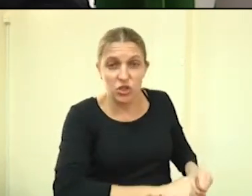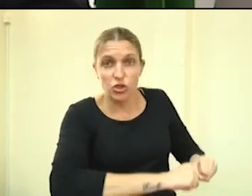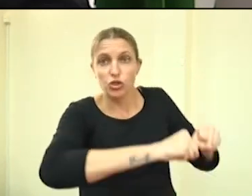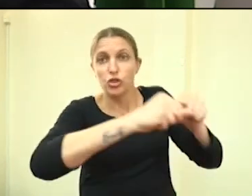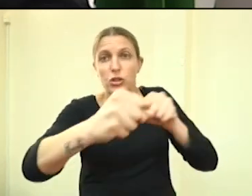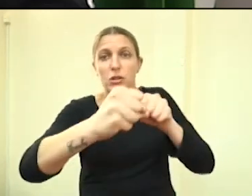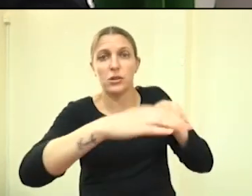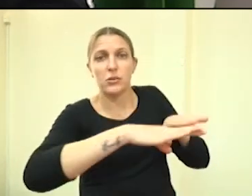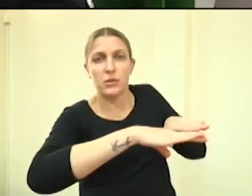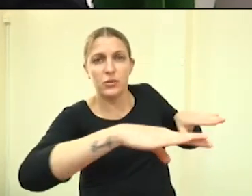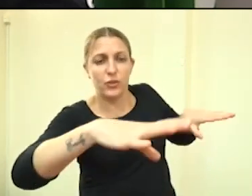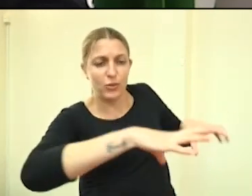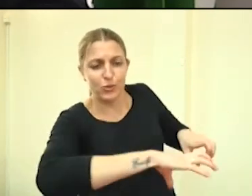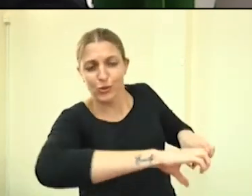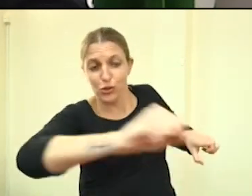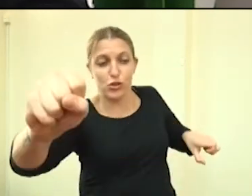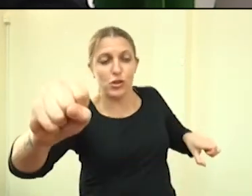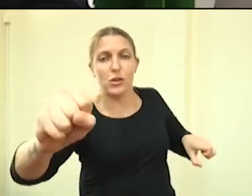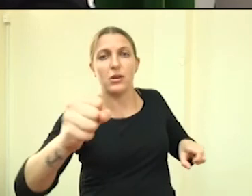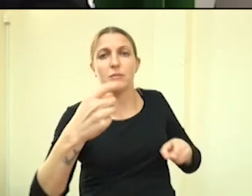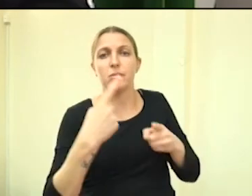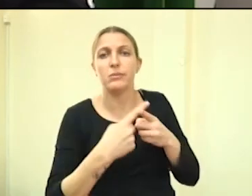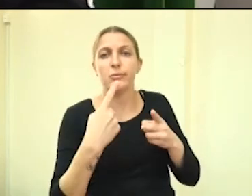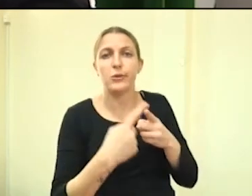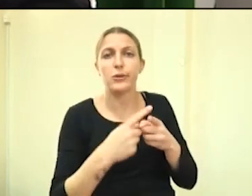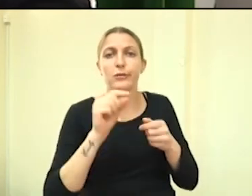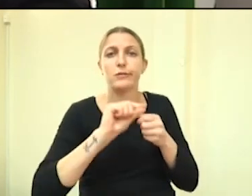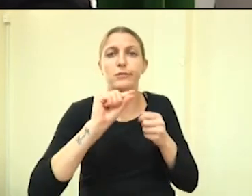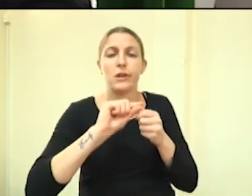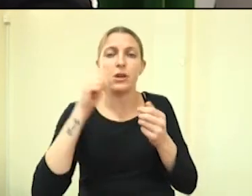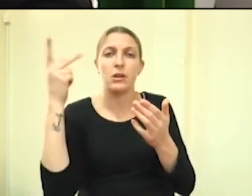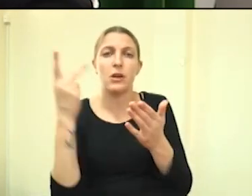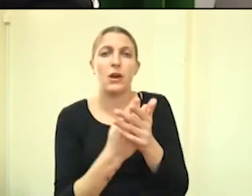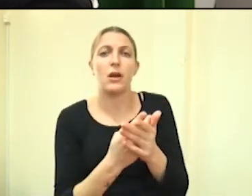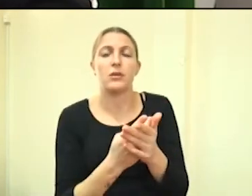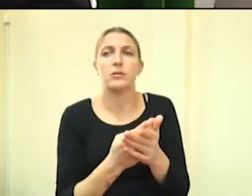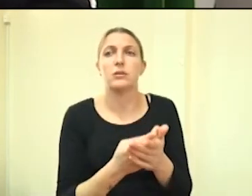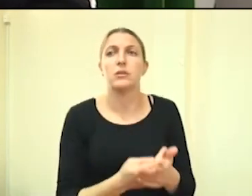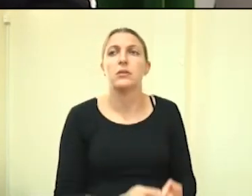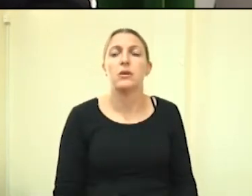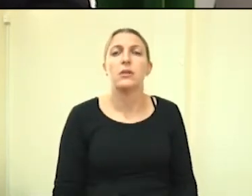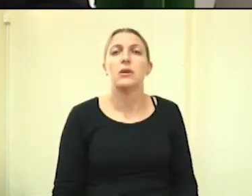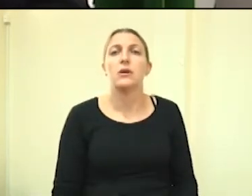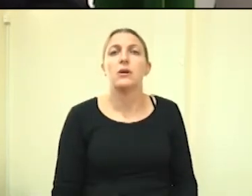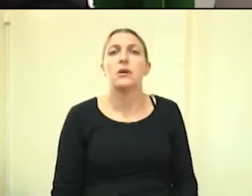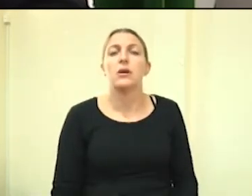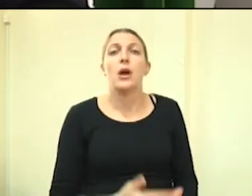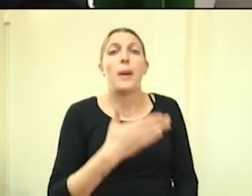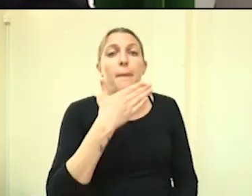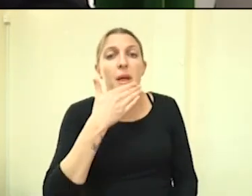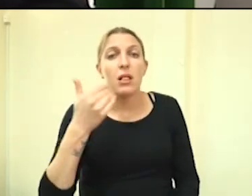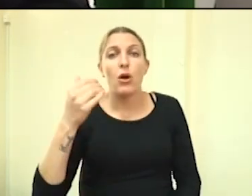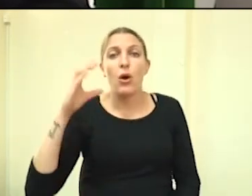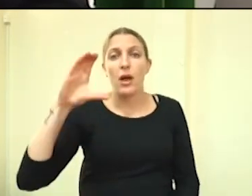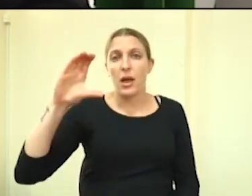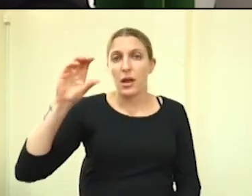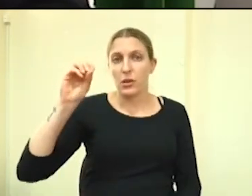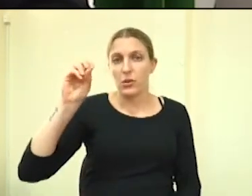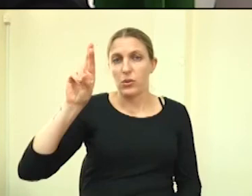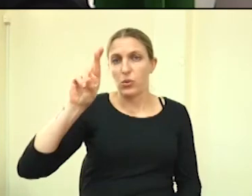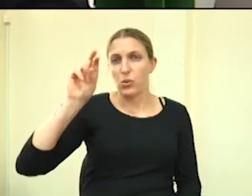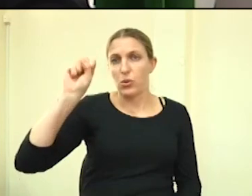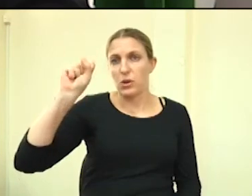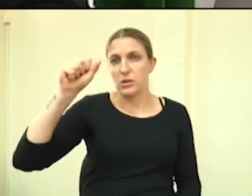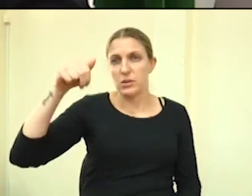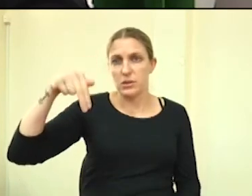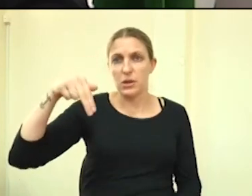Então, não sei quem é que perde, mas ficaria mais fácil a Corsã ir na frente, fazer o serviço. Fica